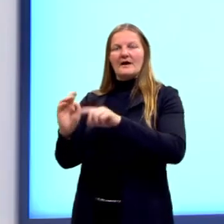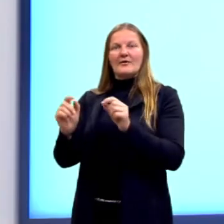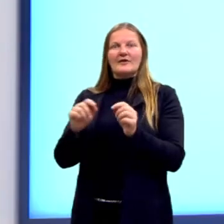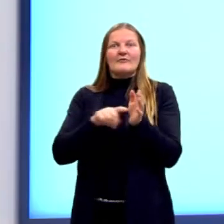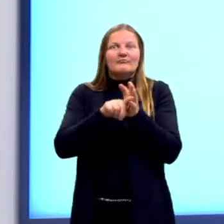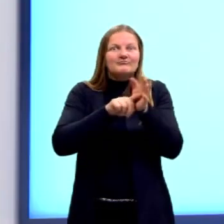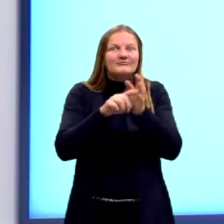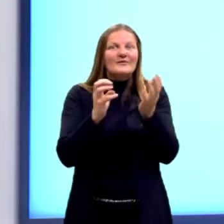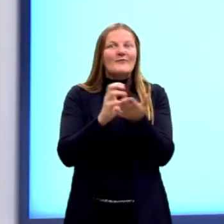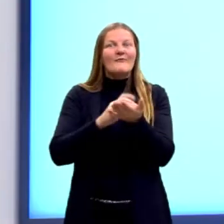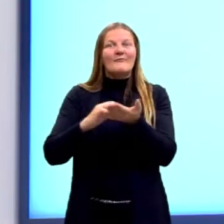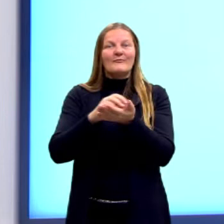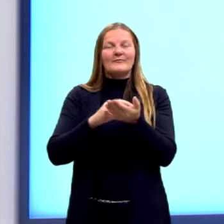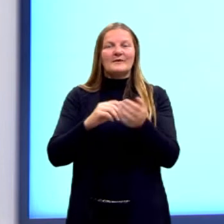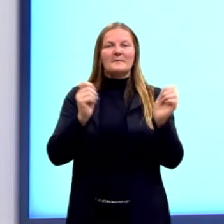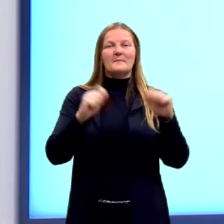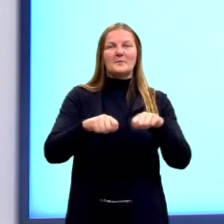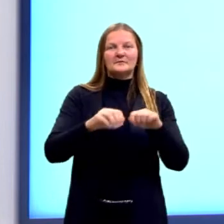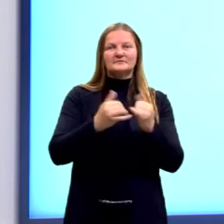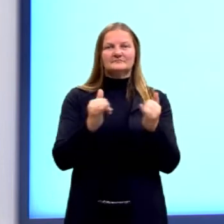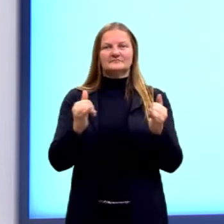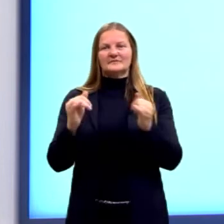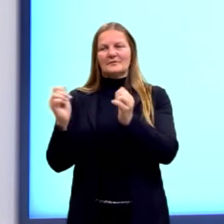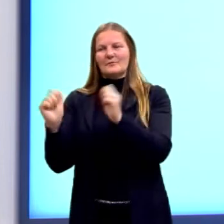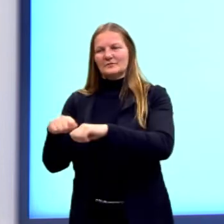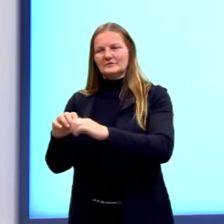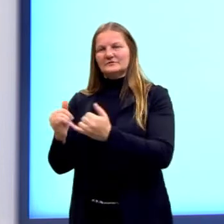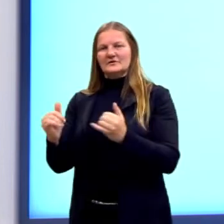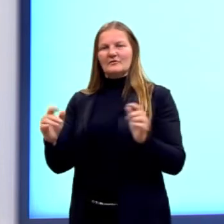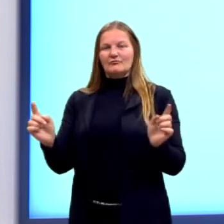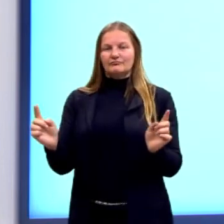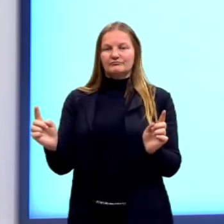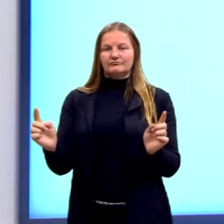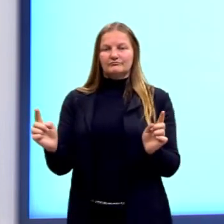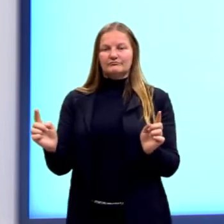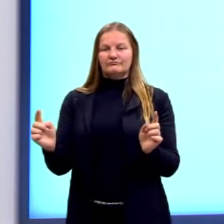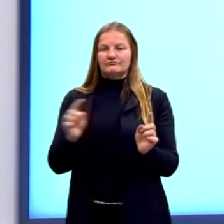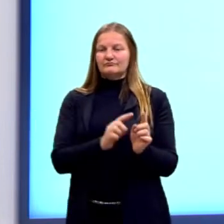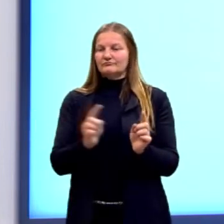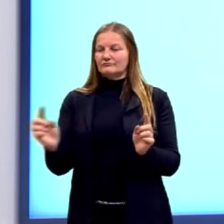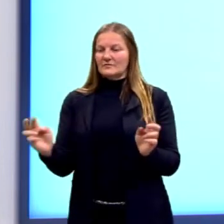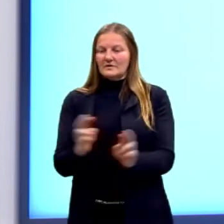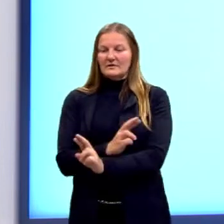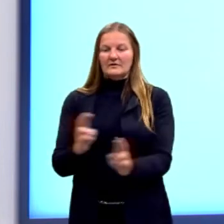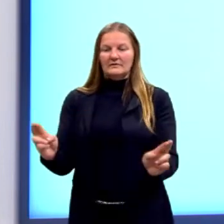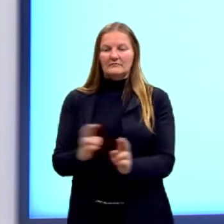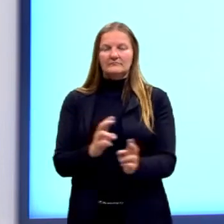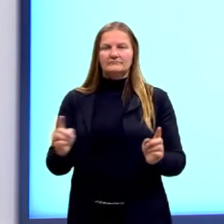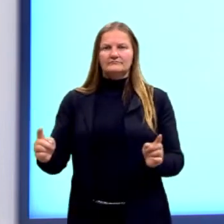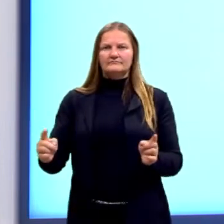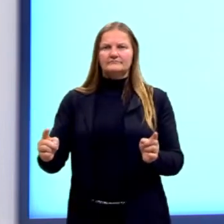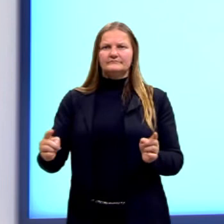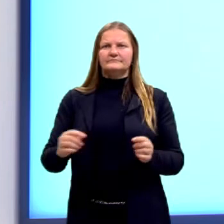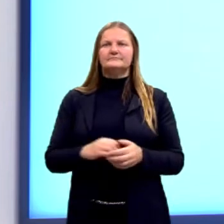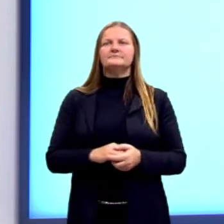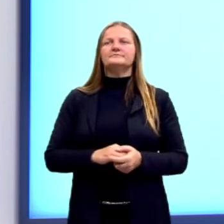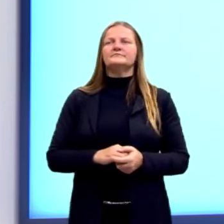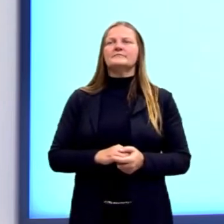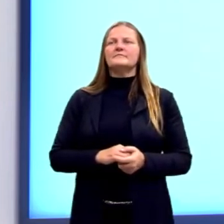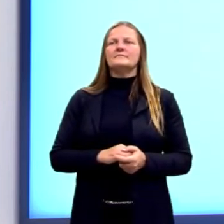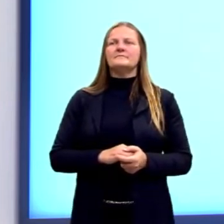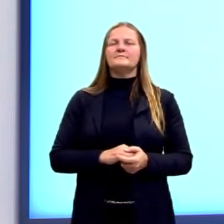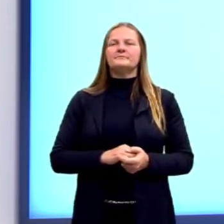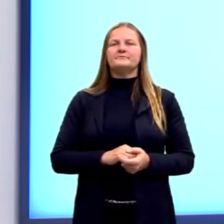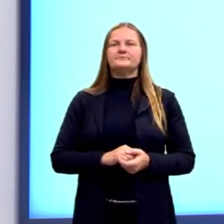tem né uma coisa que é bem importante sobre o potencial elétrico em Campos né elétricos é que